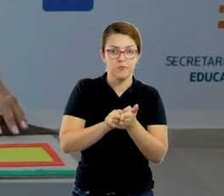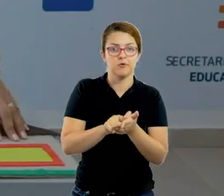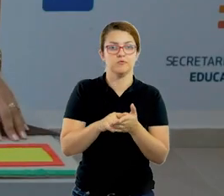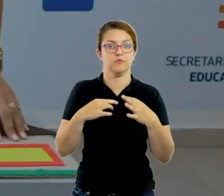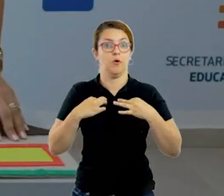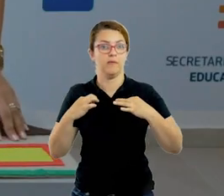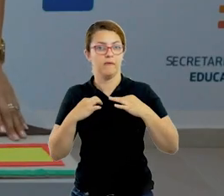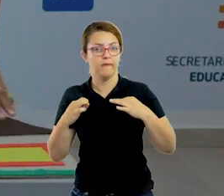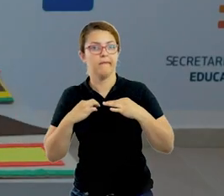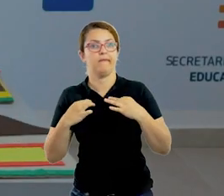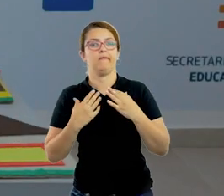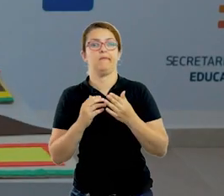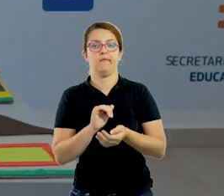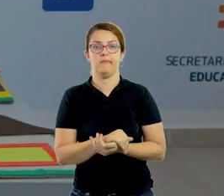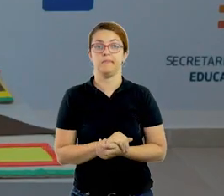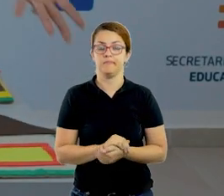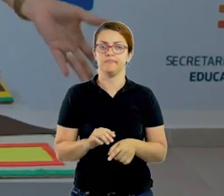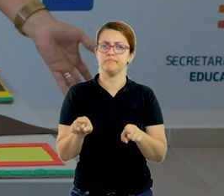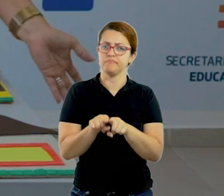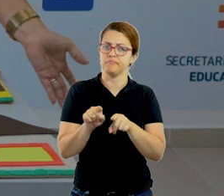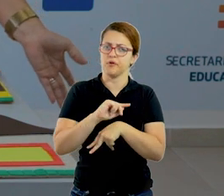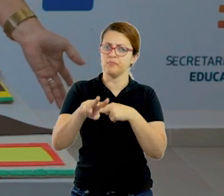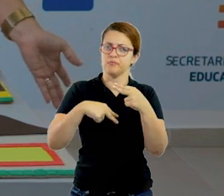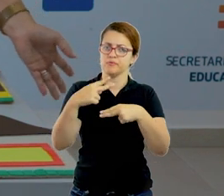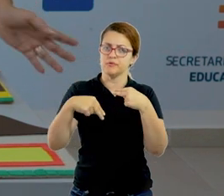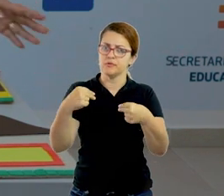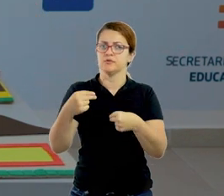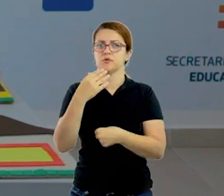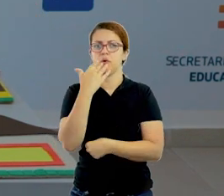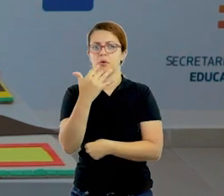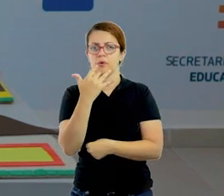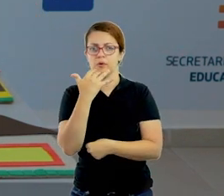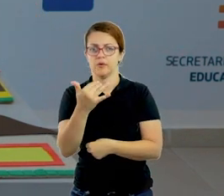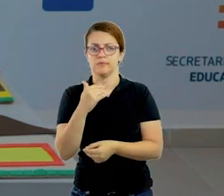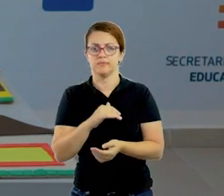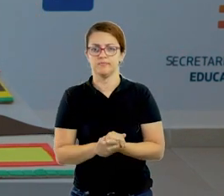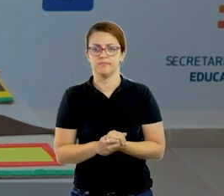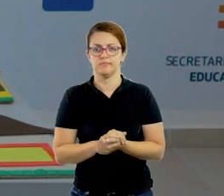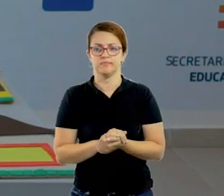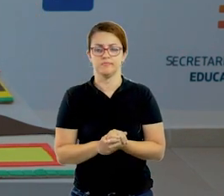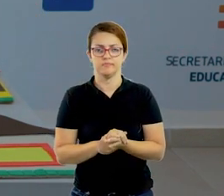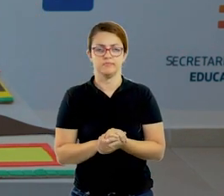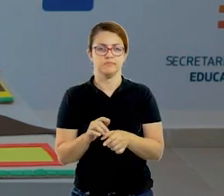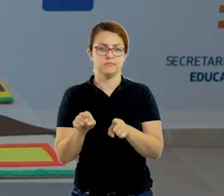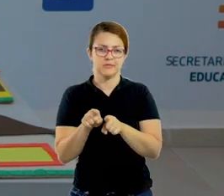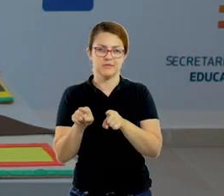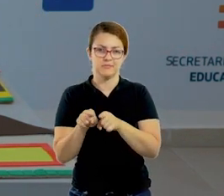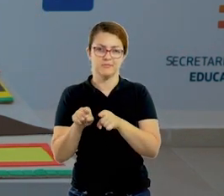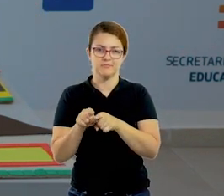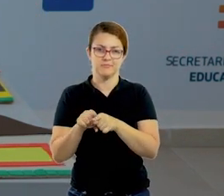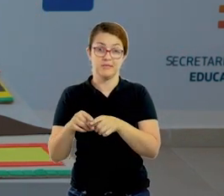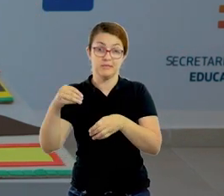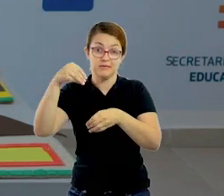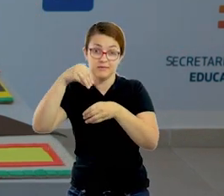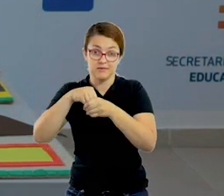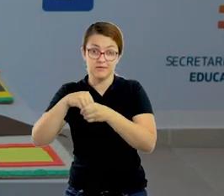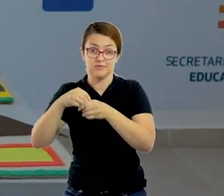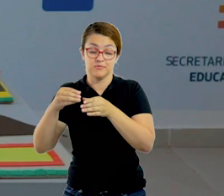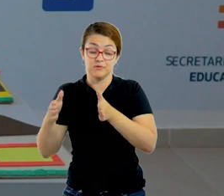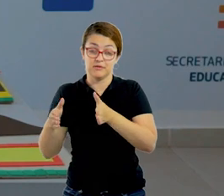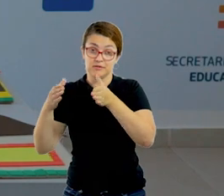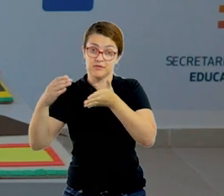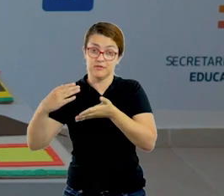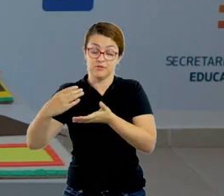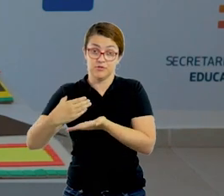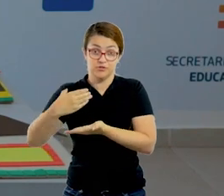papel, você usar um tecido, ou você usar um papel de presente colorido, ou você usar o lado de dentro da caixinha de leite, né? Que ela é